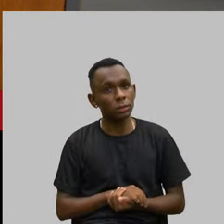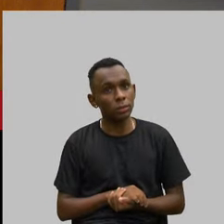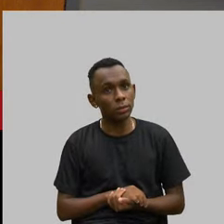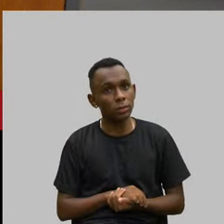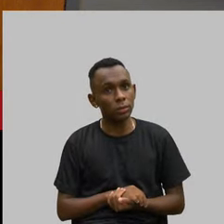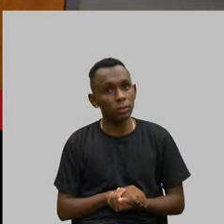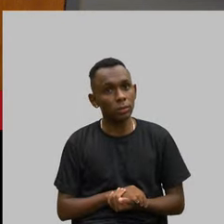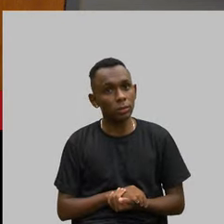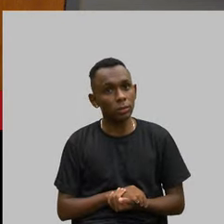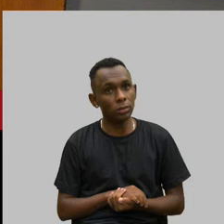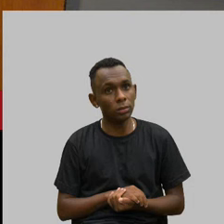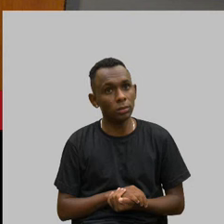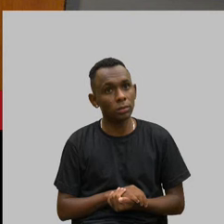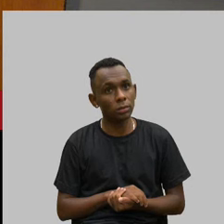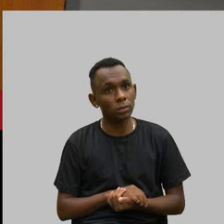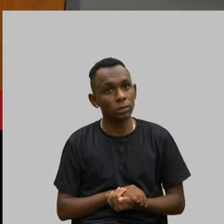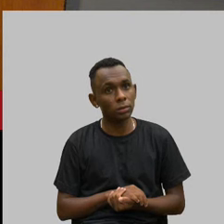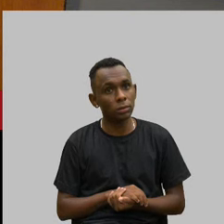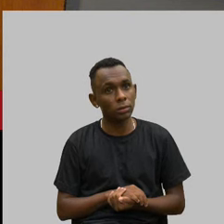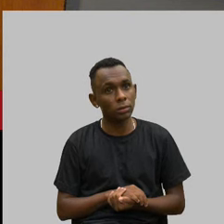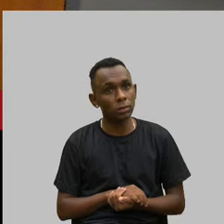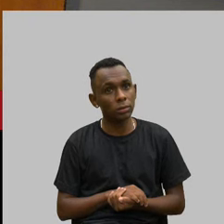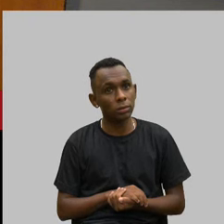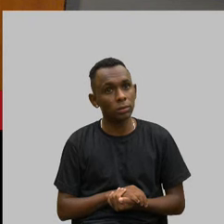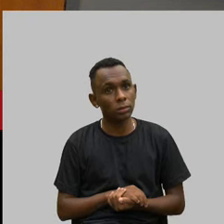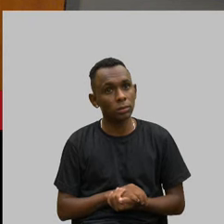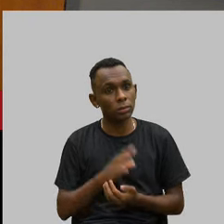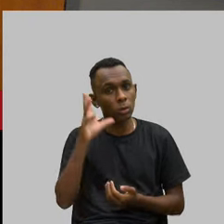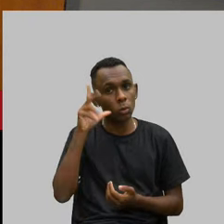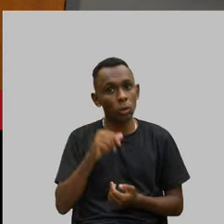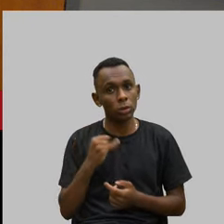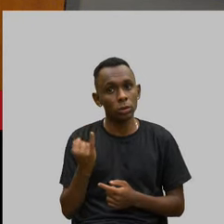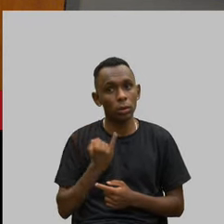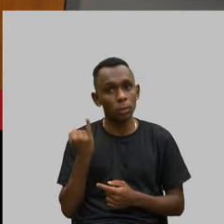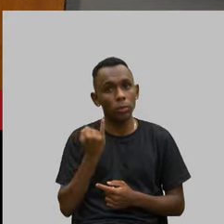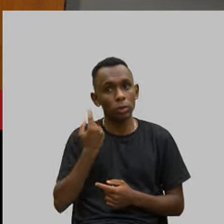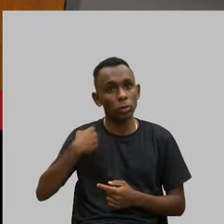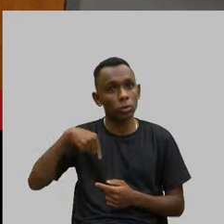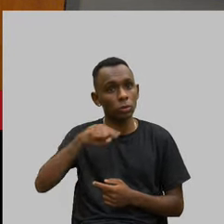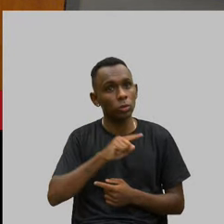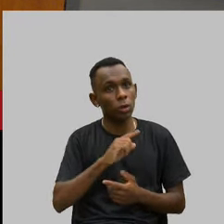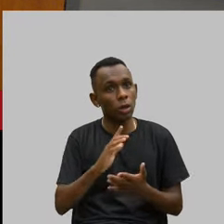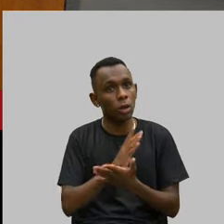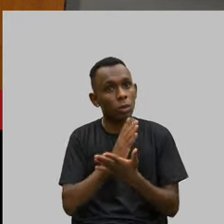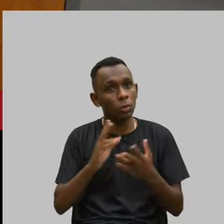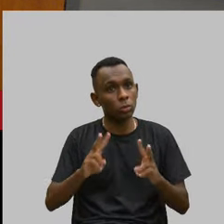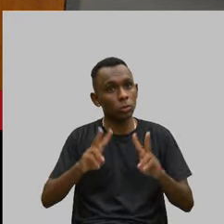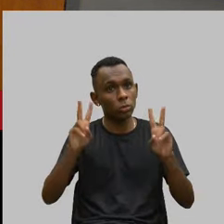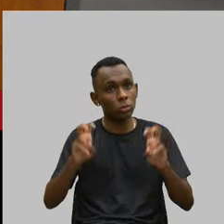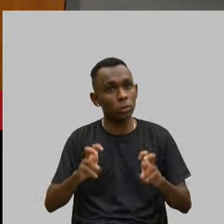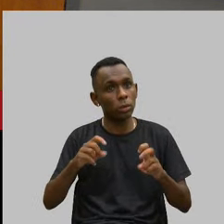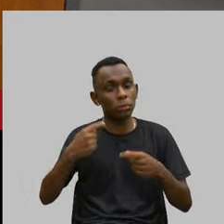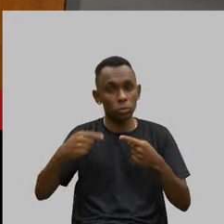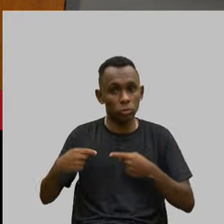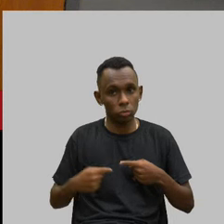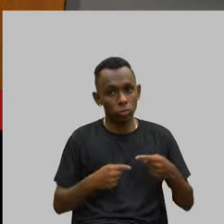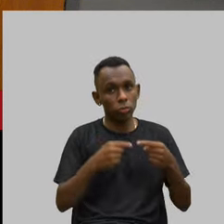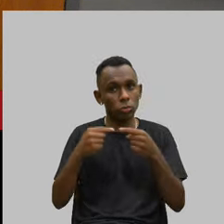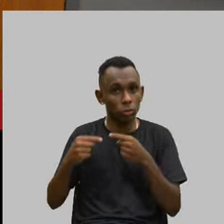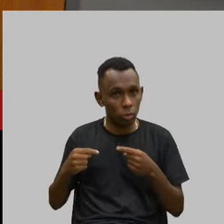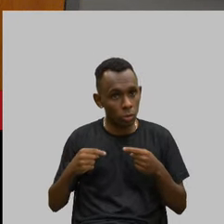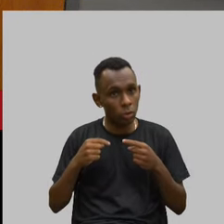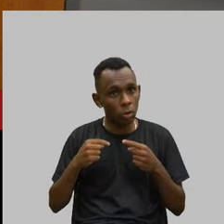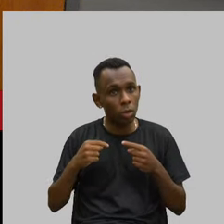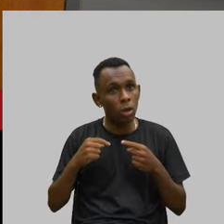aqui bom Deputado acho que é muito importante a gente trazer luz para esse assunto que é um assunto que de fato como o senhor bem Colocou todo mundo que